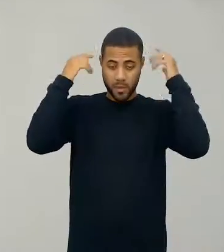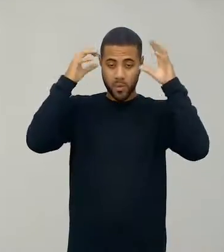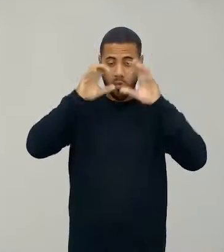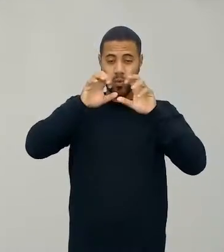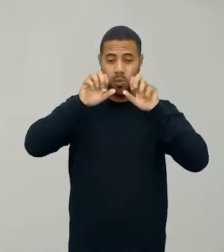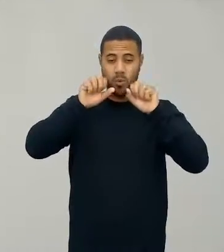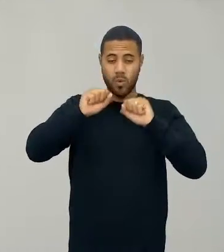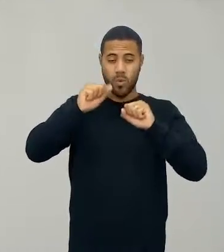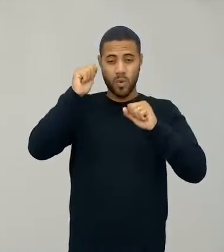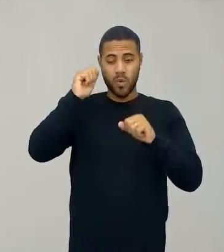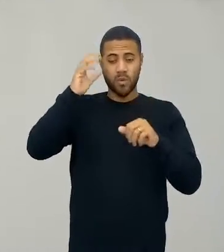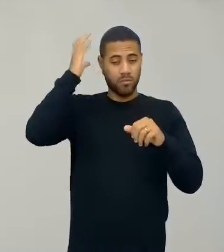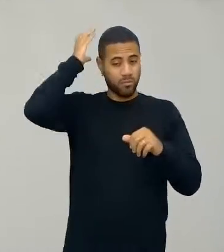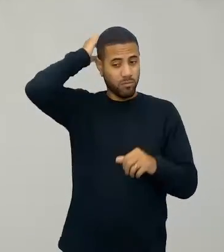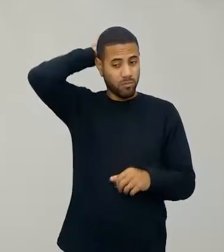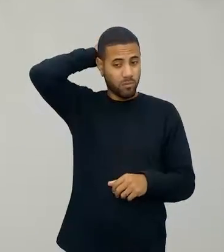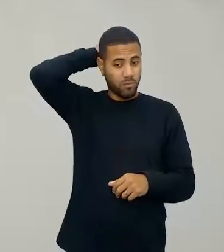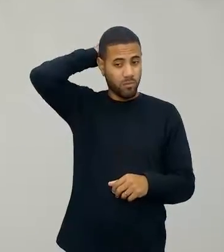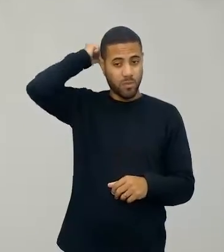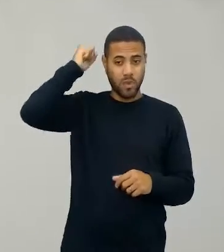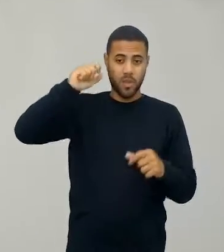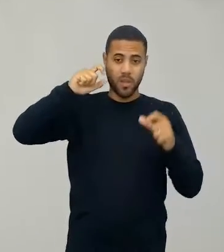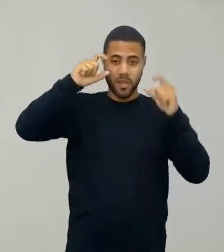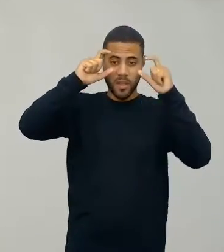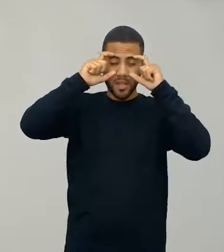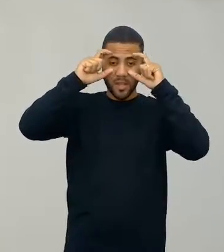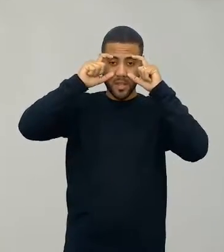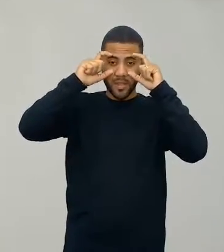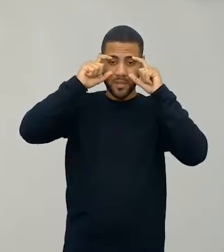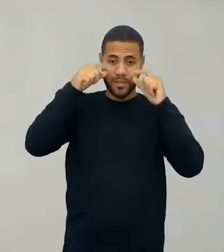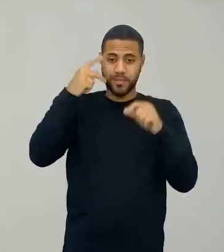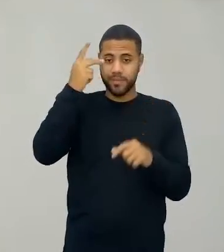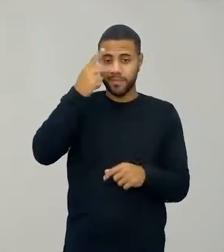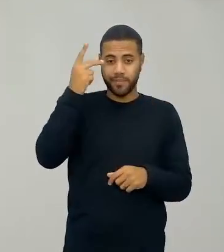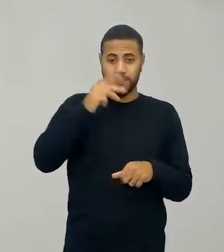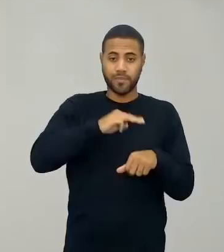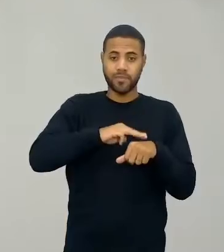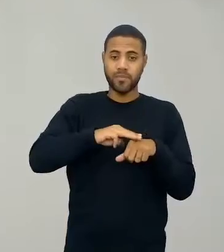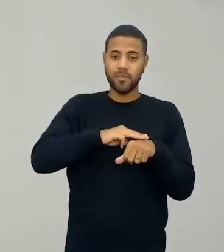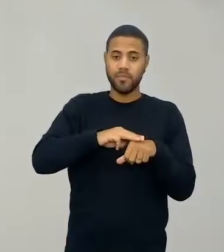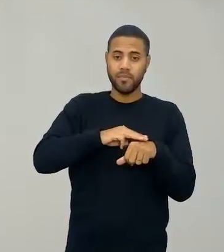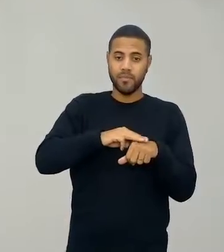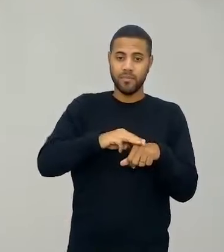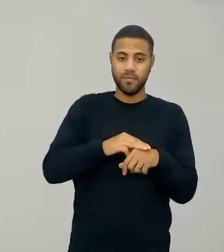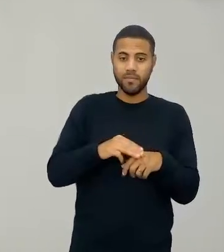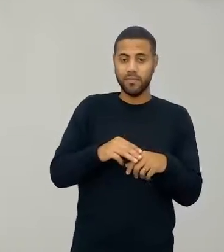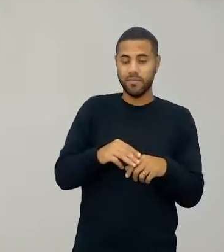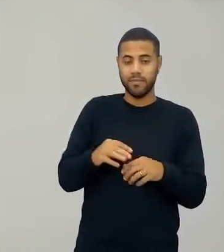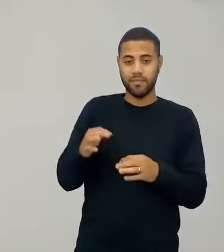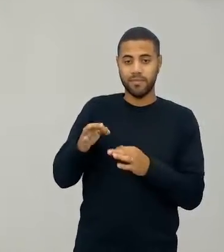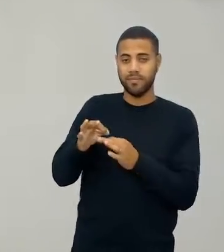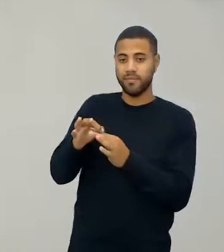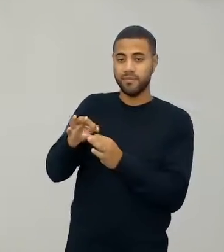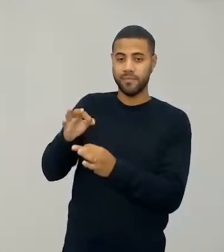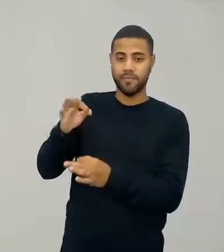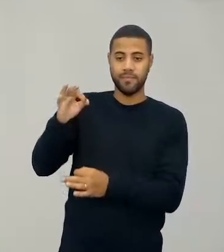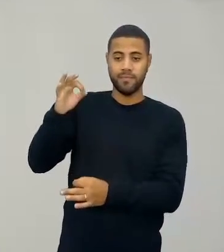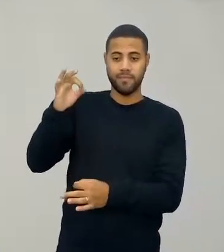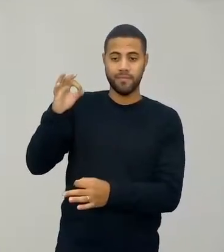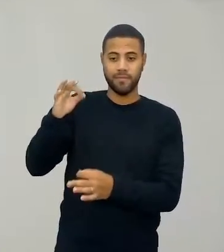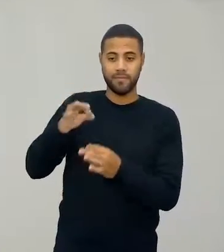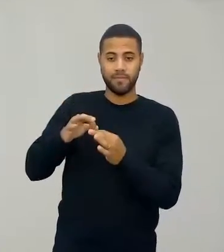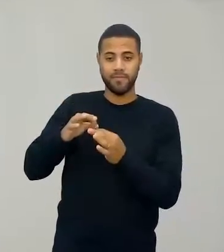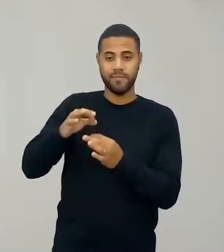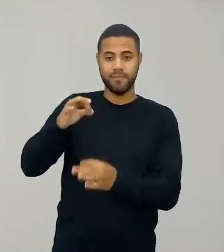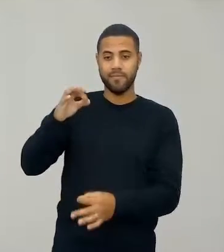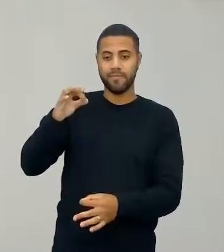escuros presos e uso óculos e tenho olhos castanhos. A minha estatura é bastante modesta,